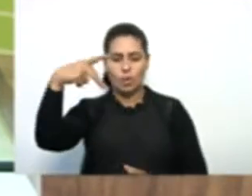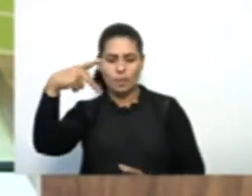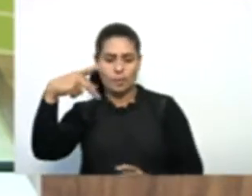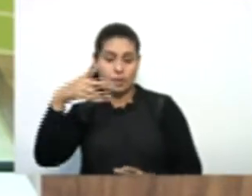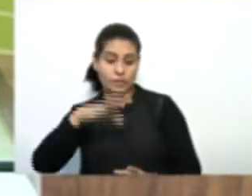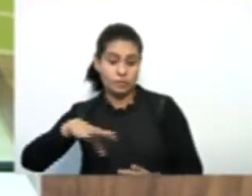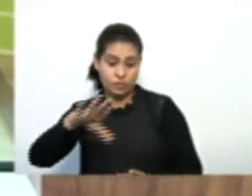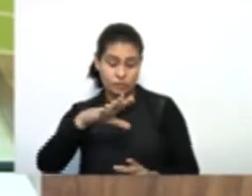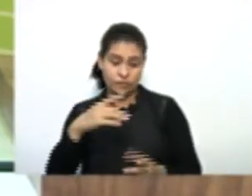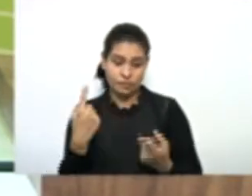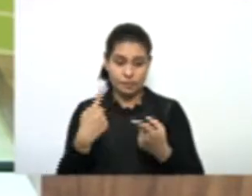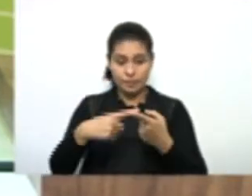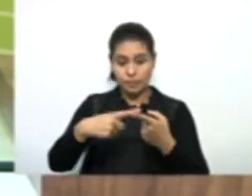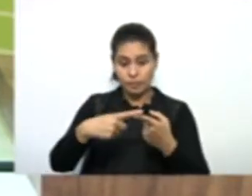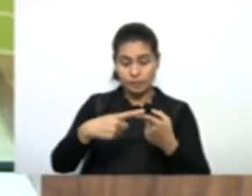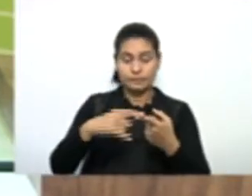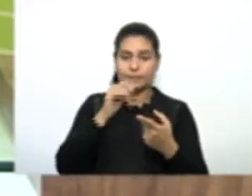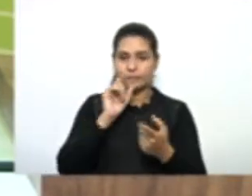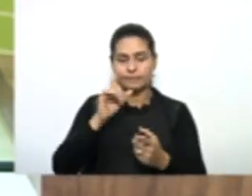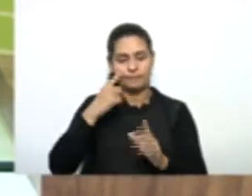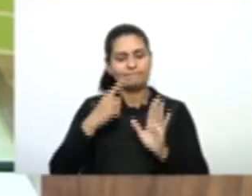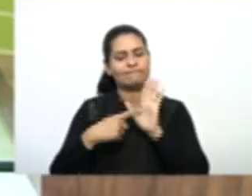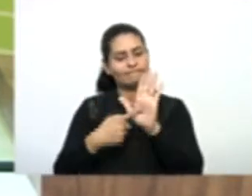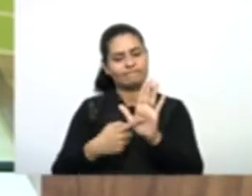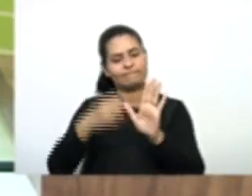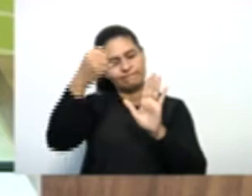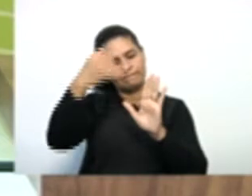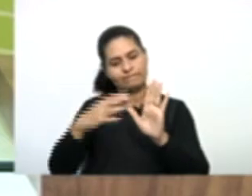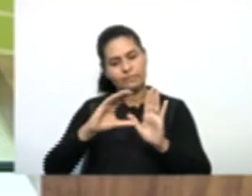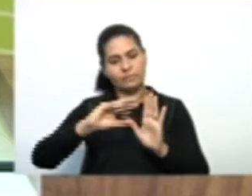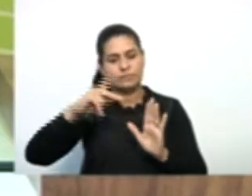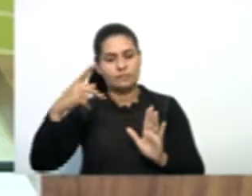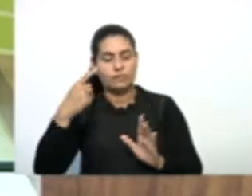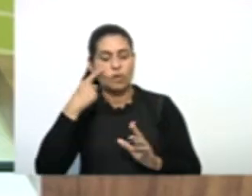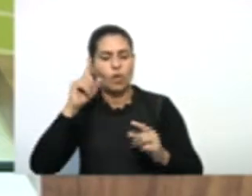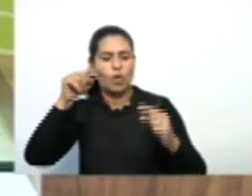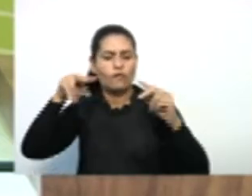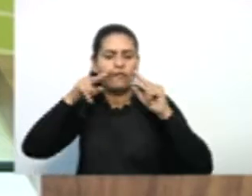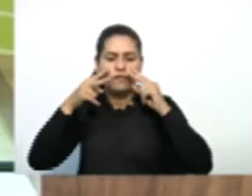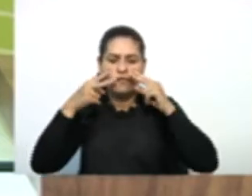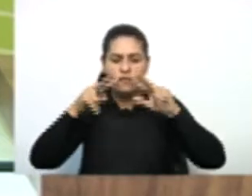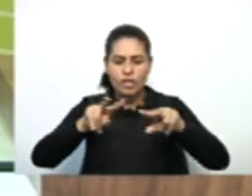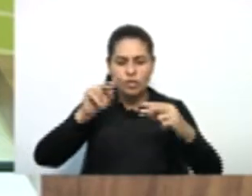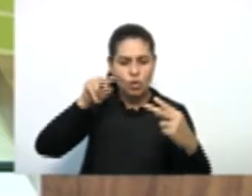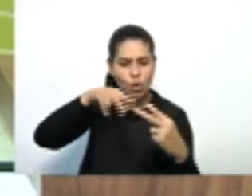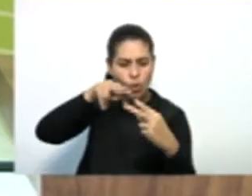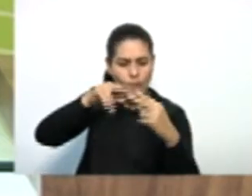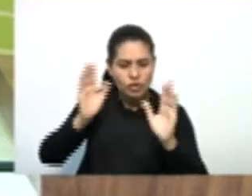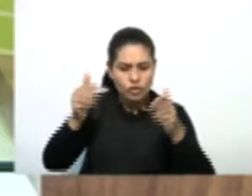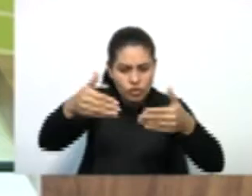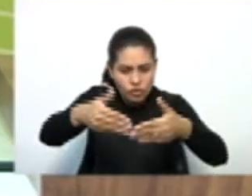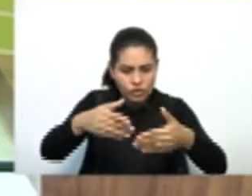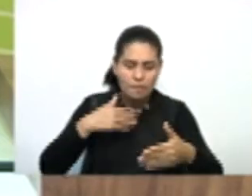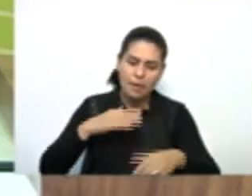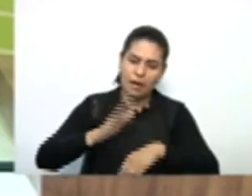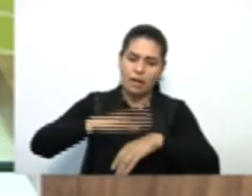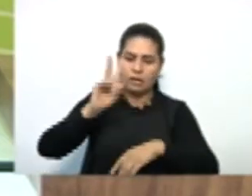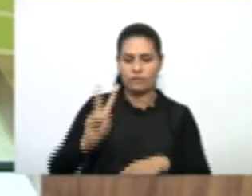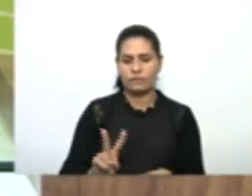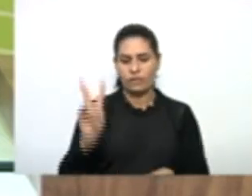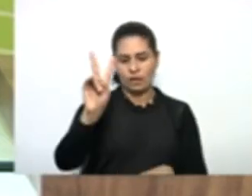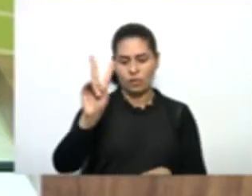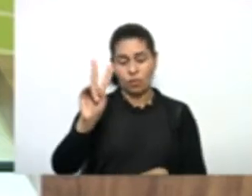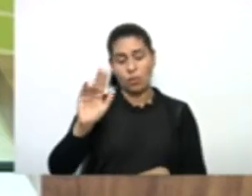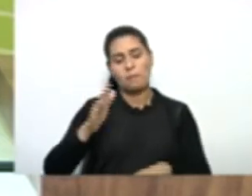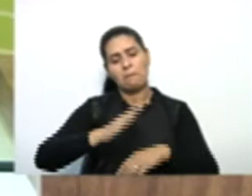professor, porque elas, como a senhora acabou de mencionar, visam outros valores, dando maior